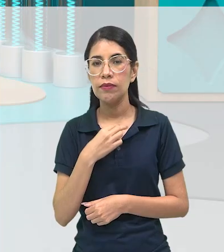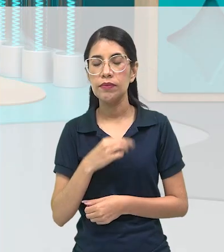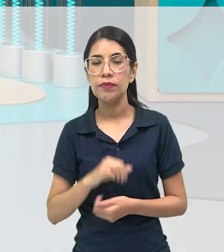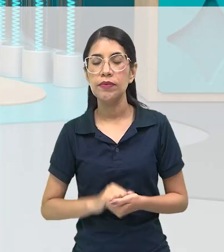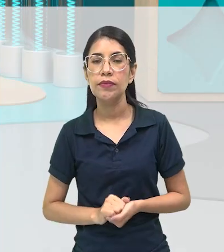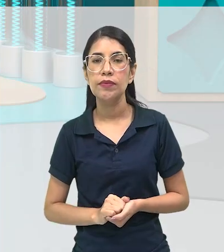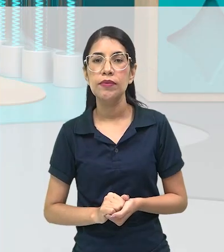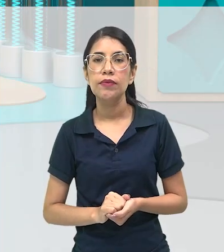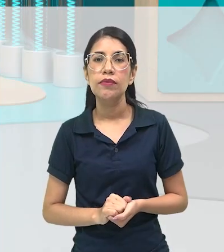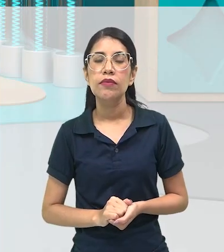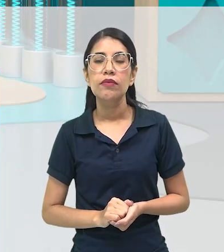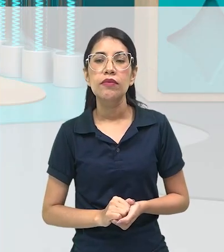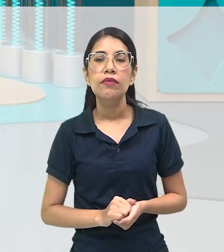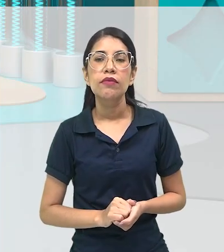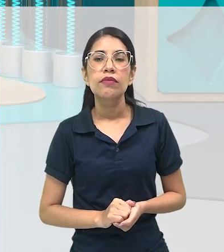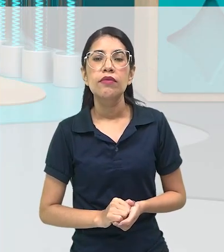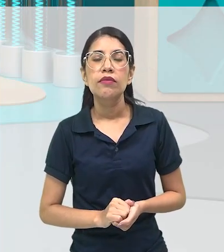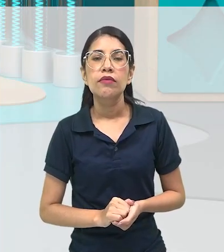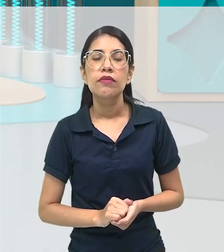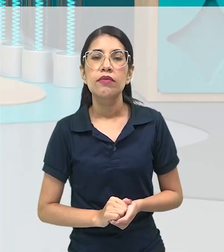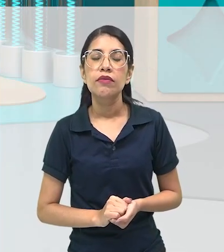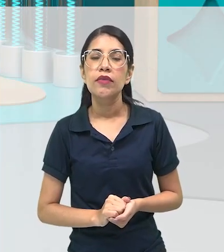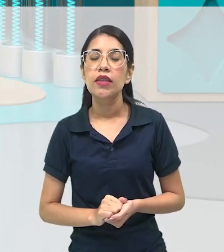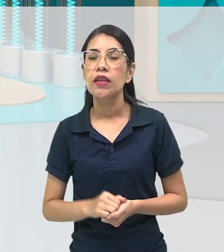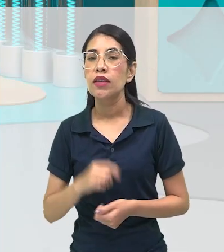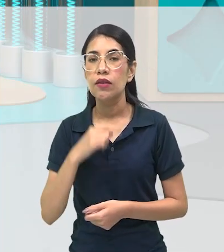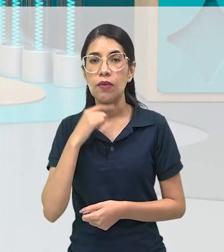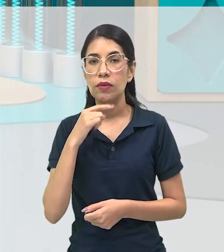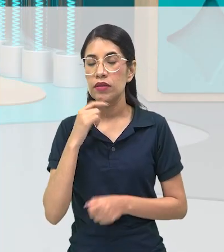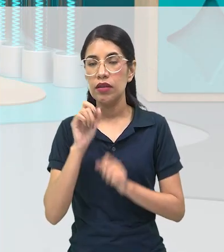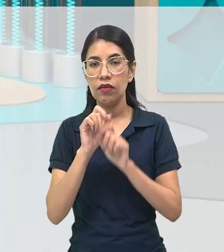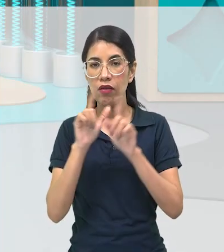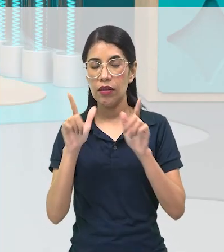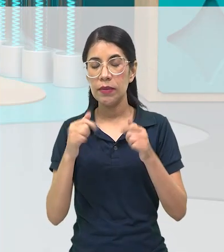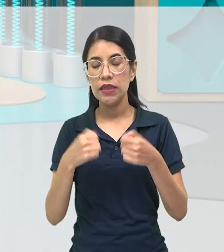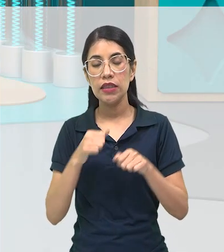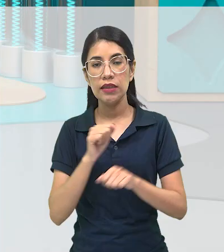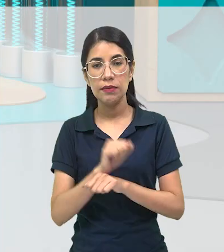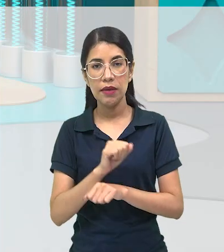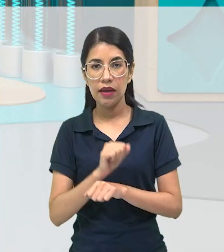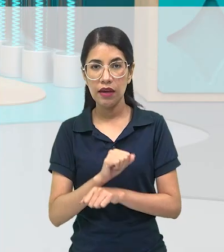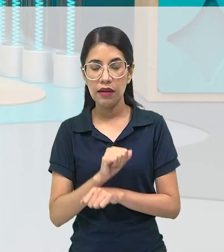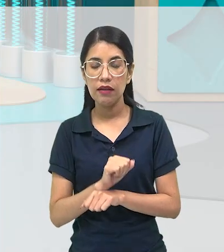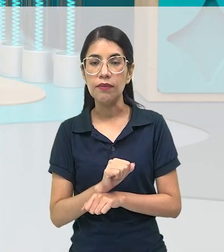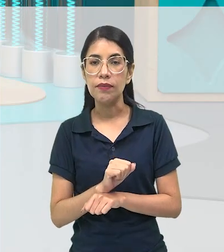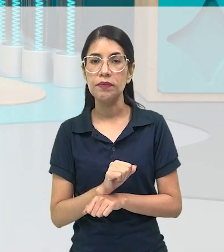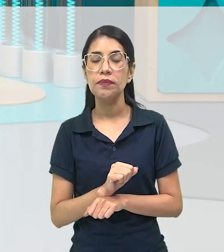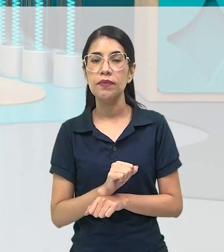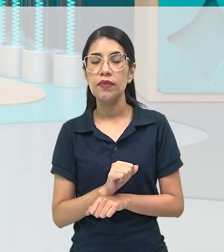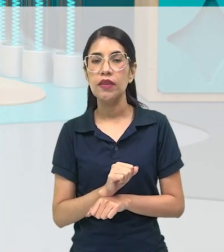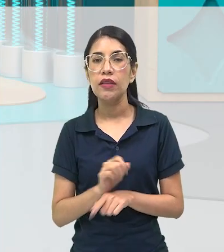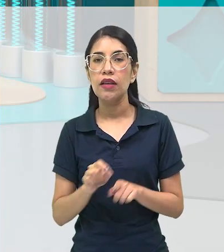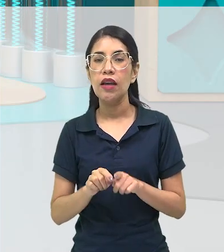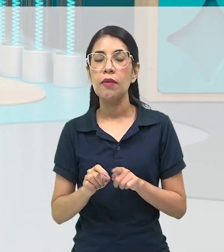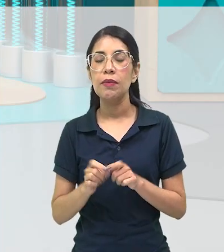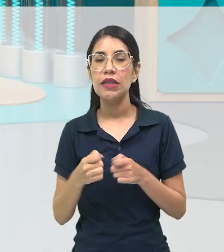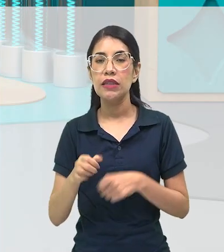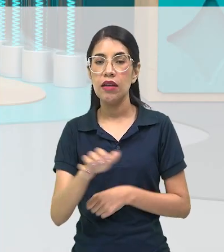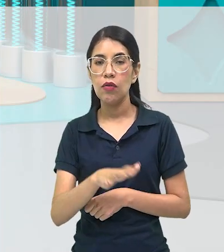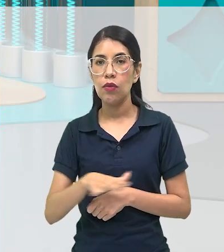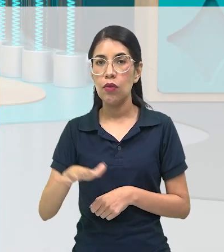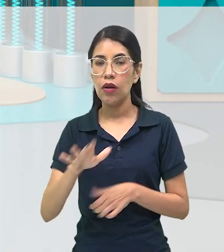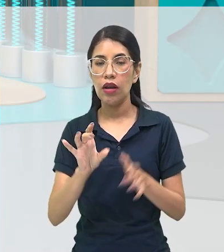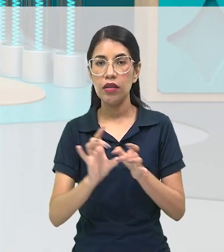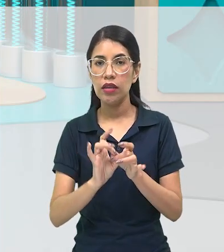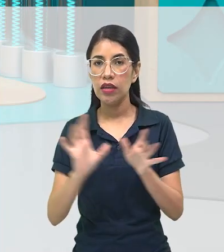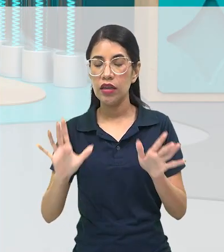isso, gente. Não é isso que vai recobrar a consciência. Tem que esperar, tem que arejar a